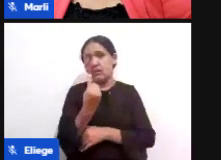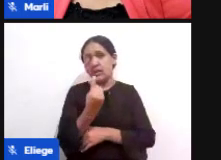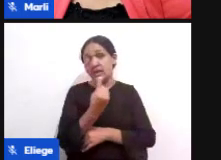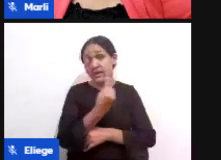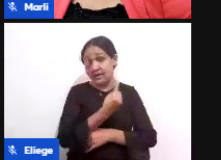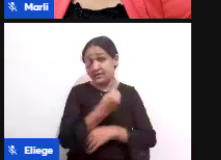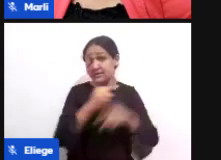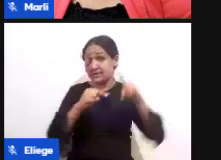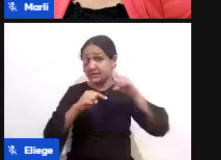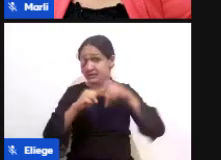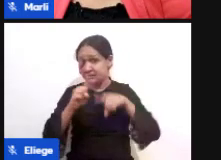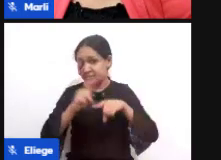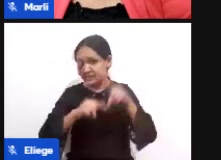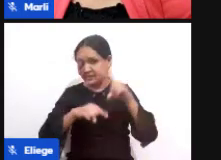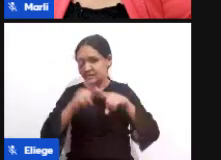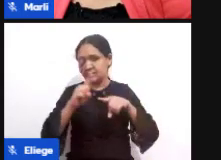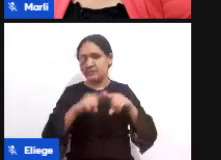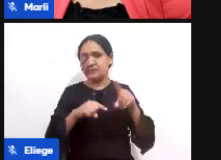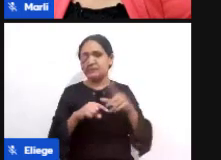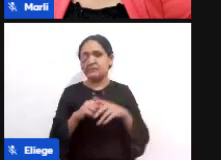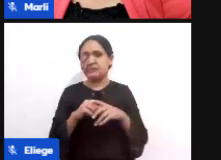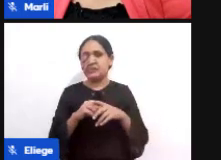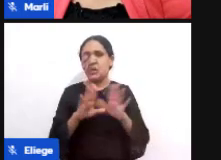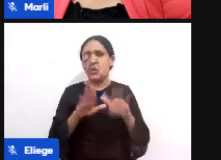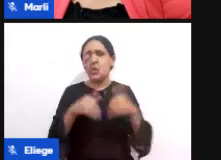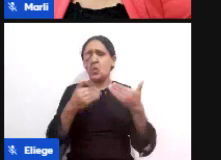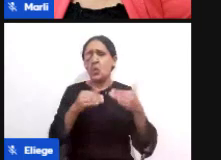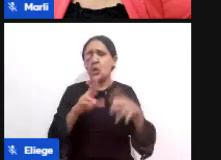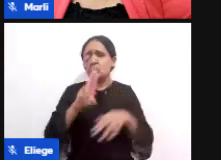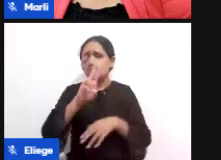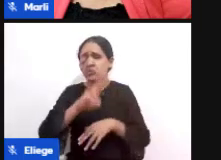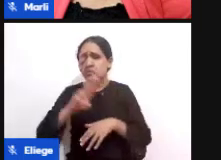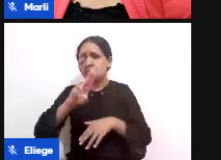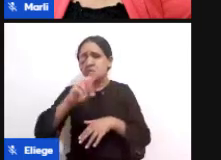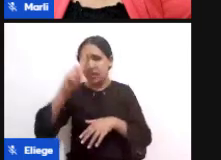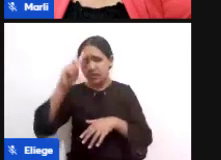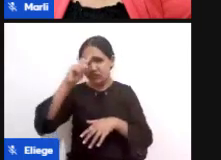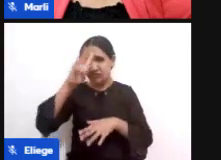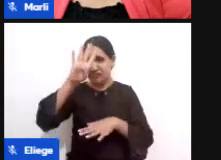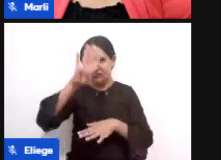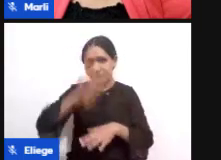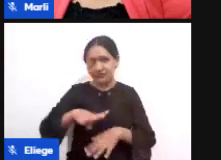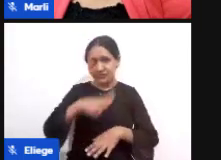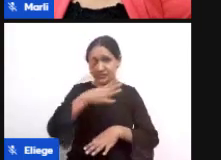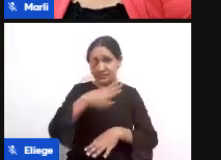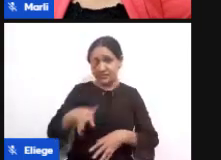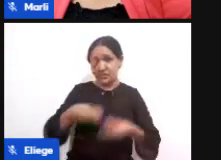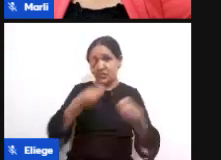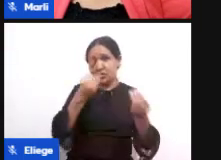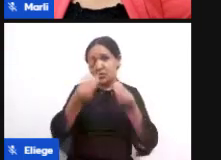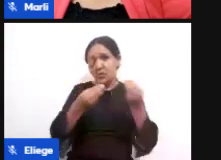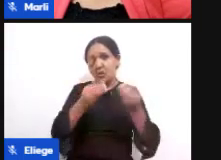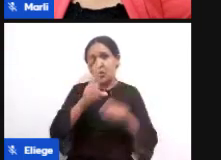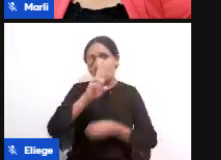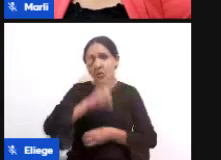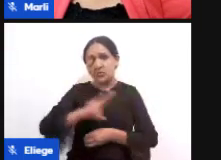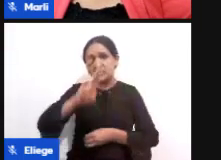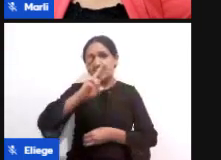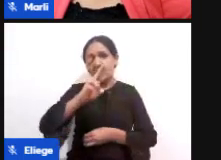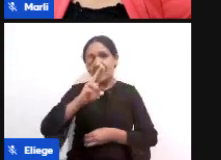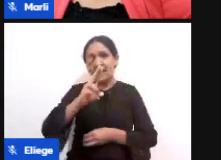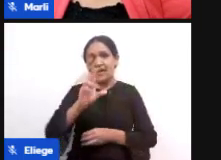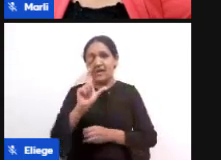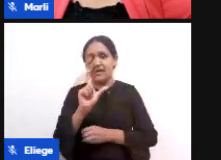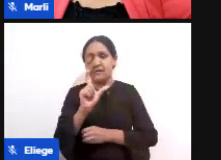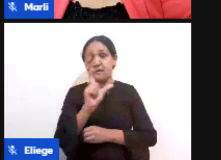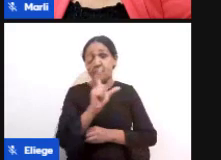desse. Quando que ele vai utilizar o calendário, quando que ele vai utilizar a família silábica, quando que ele vai utilizar a